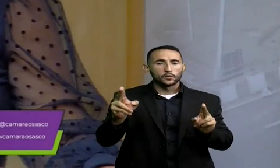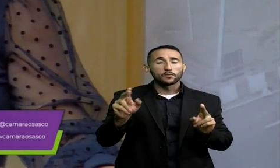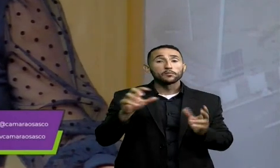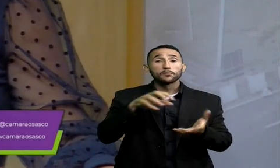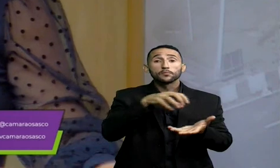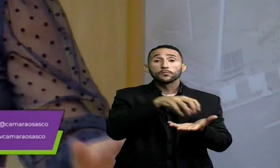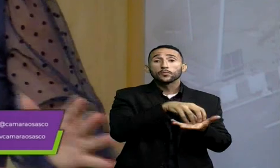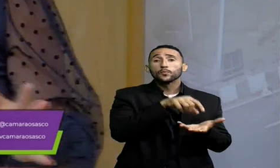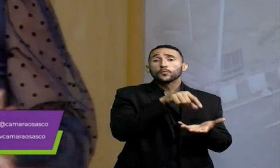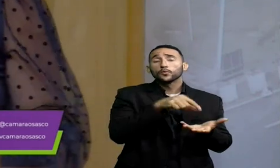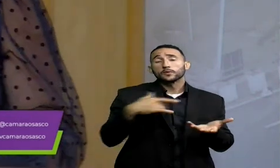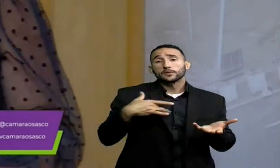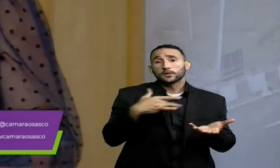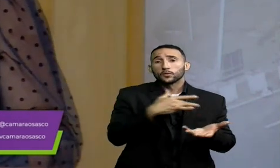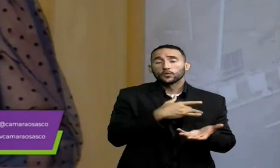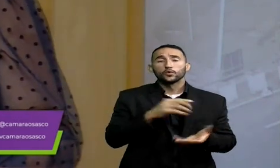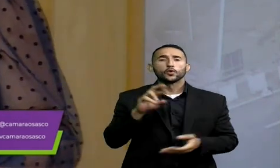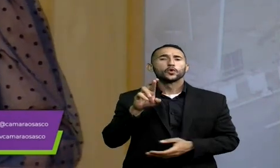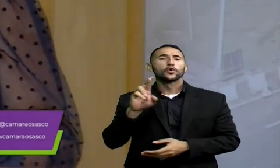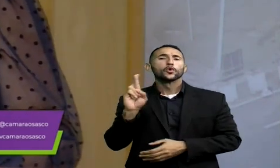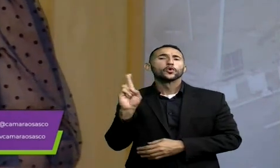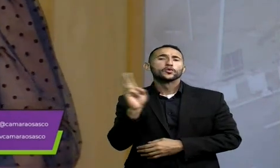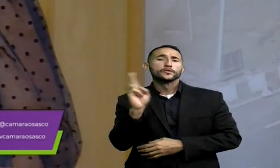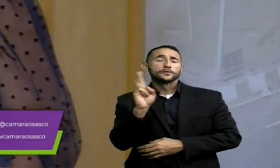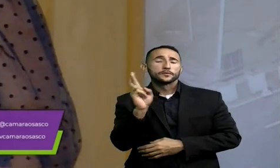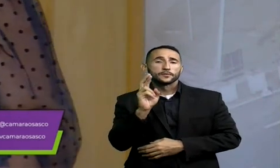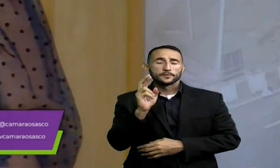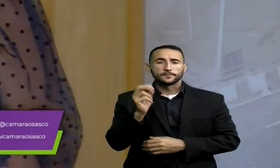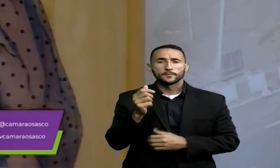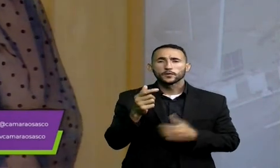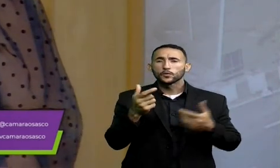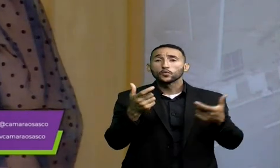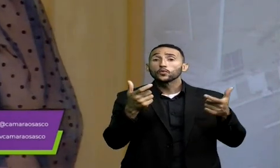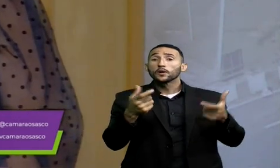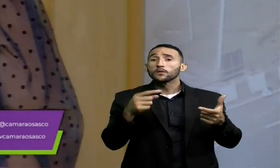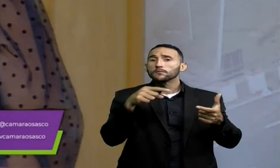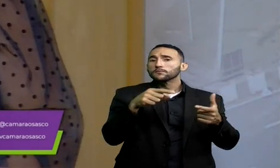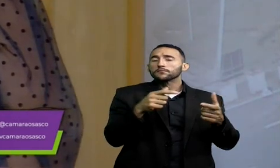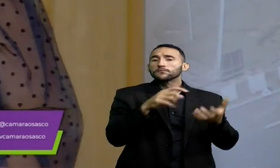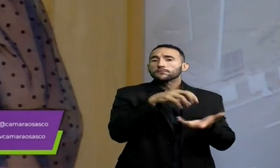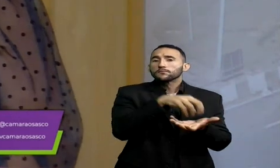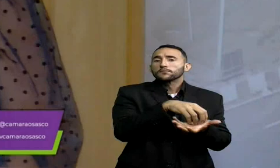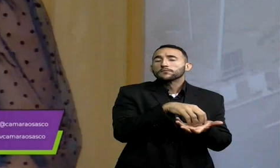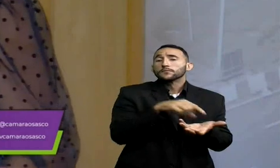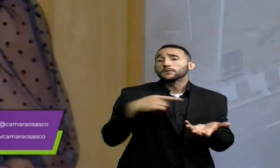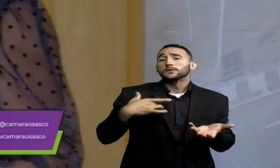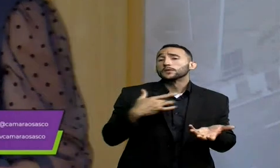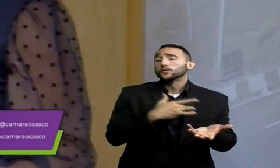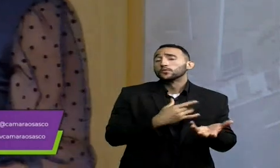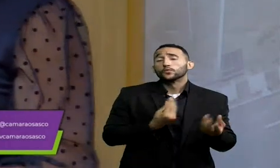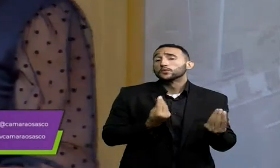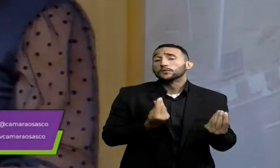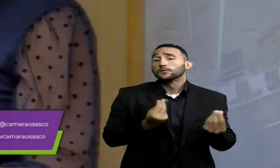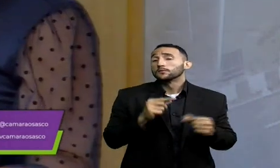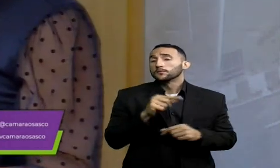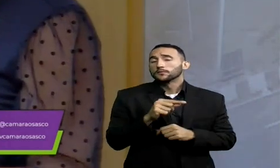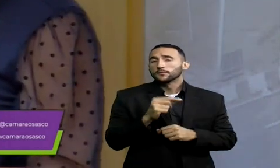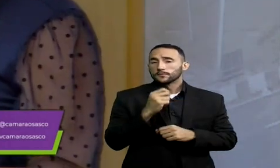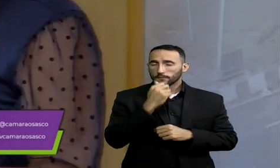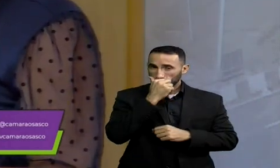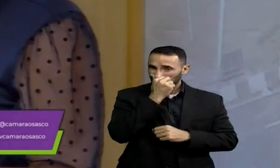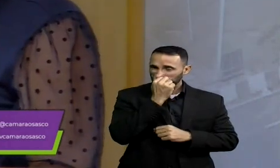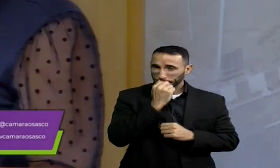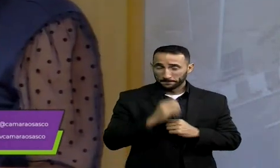rochid o local o local do posto de saúde dizer que aquele local